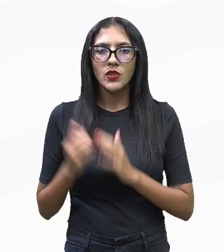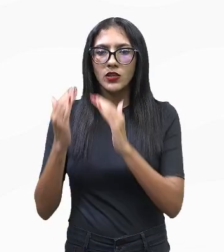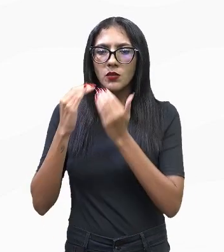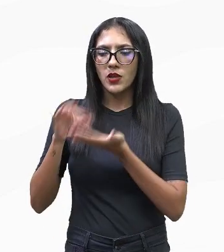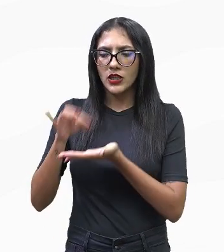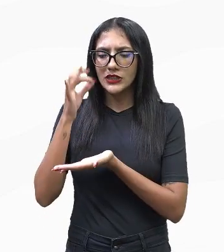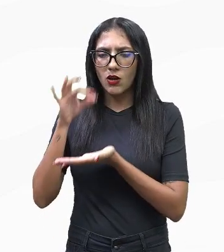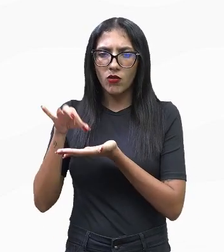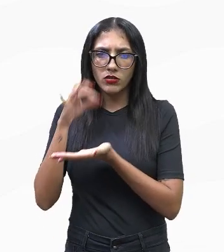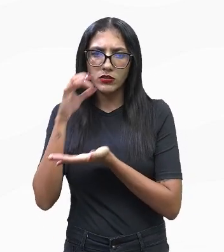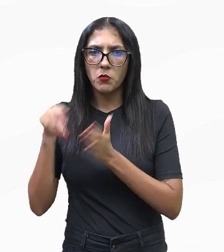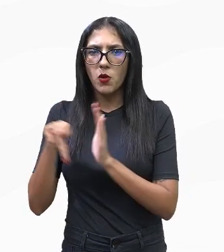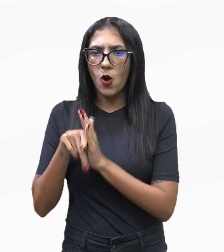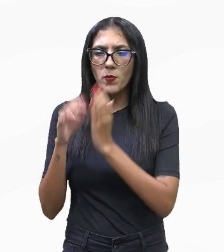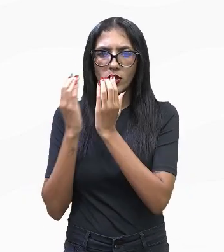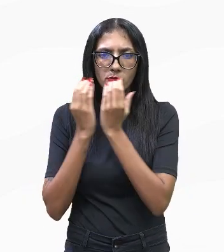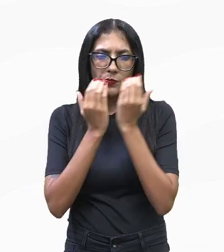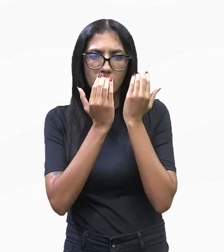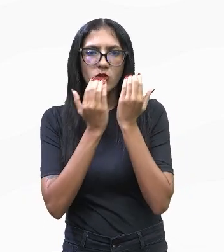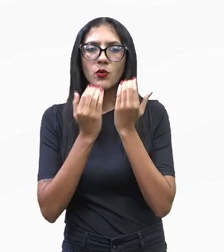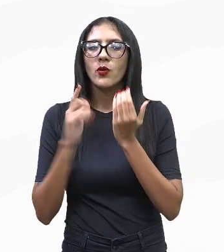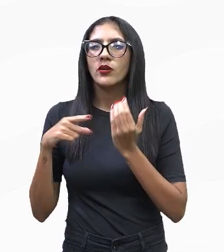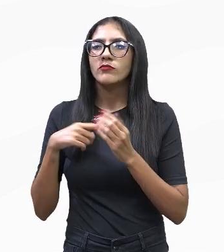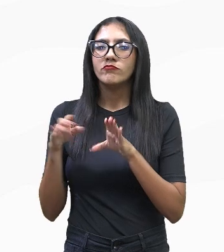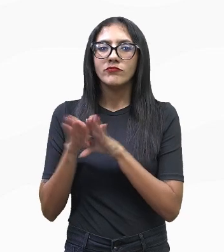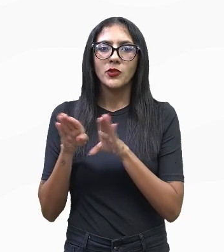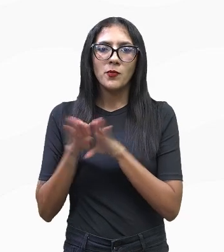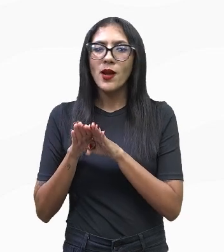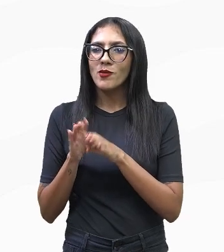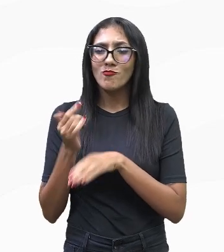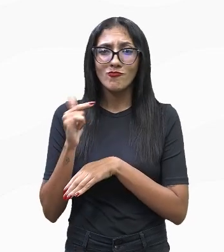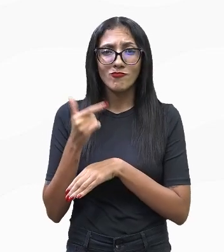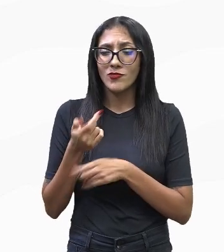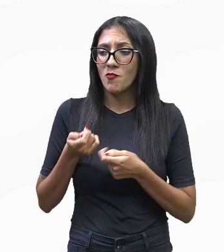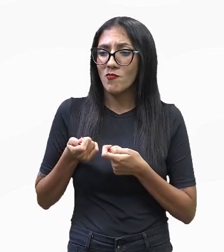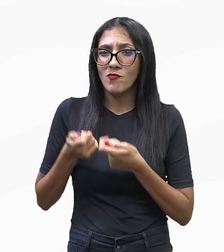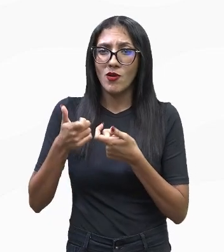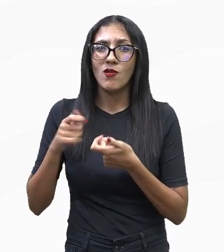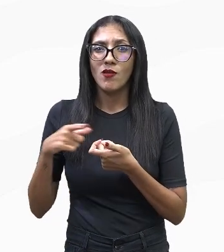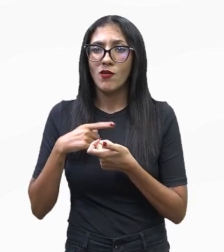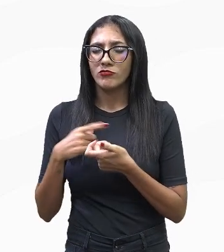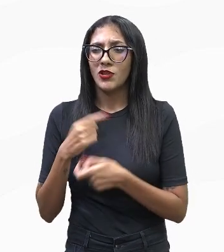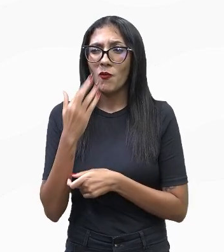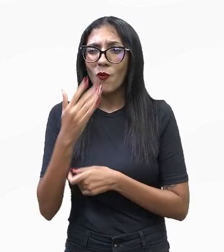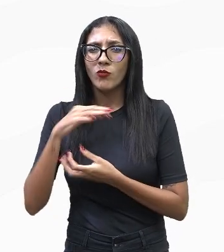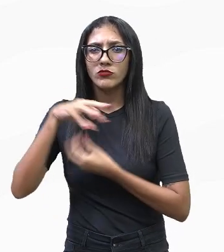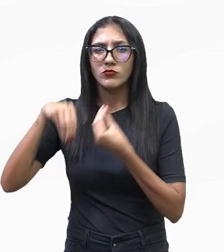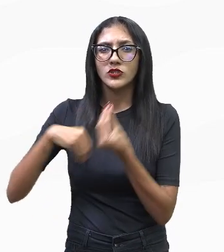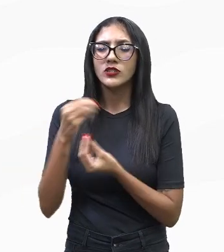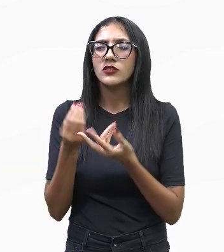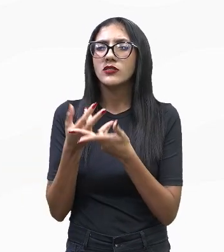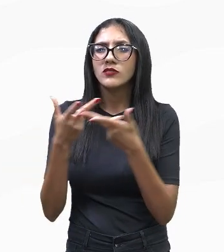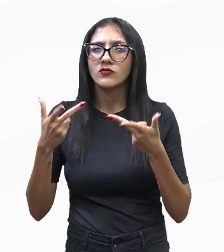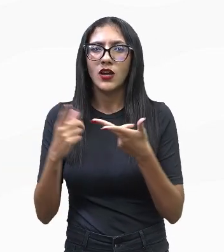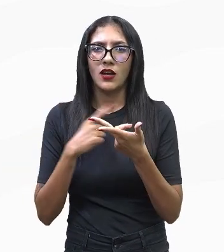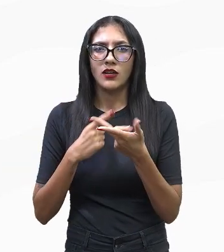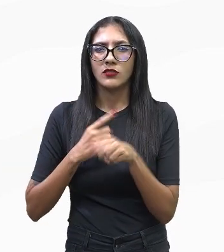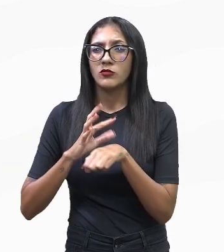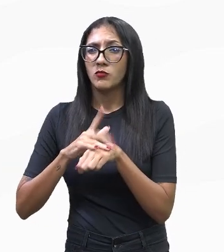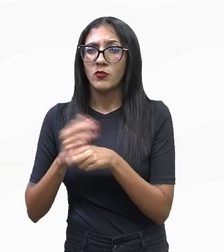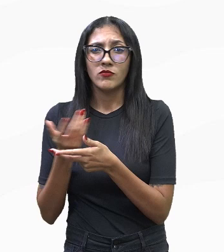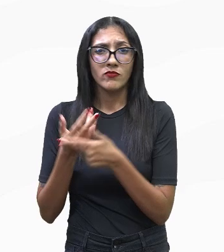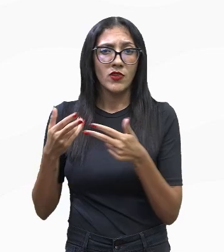de milho, que o milho também quase não aparece, é cheio de corantes, conservantes que levam às doenças